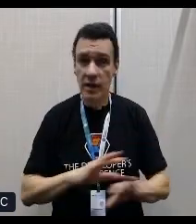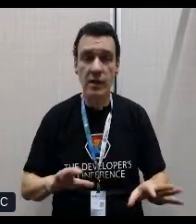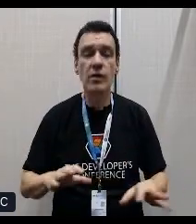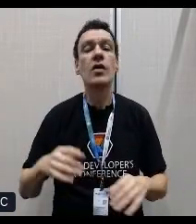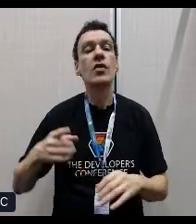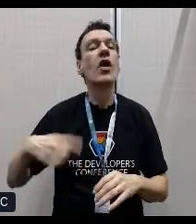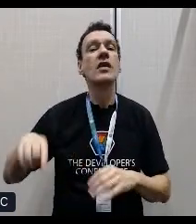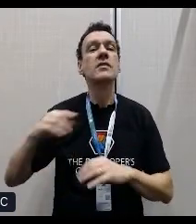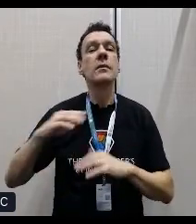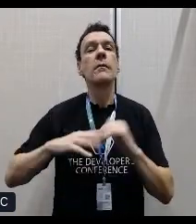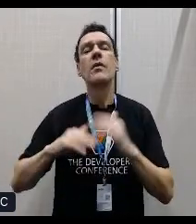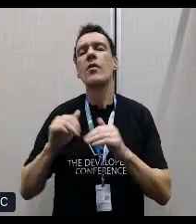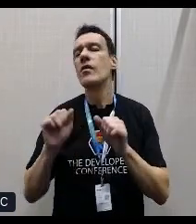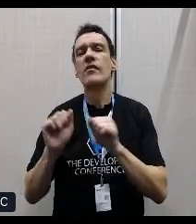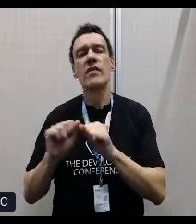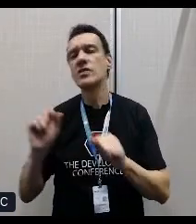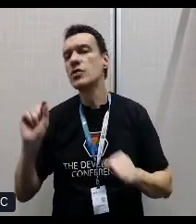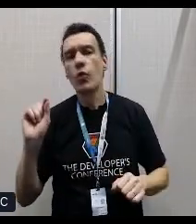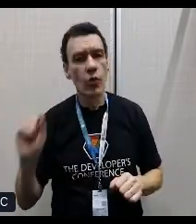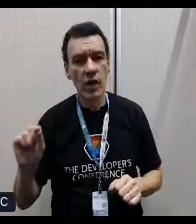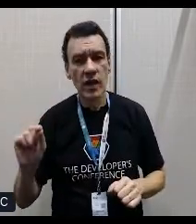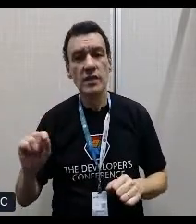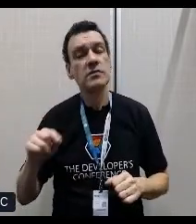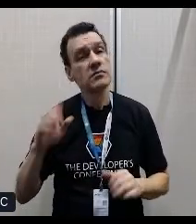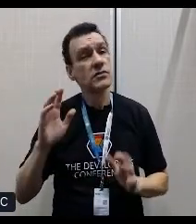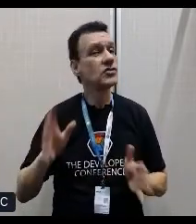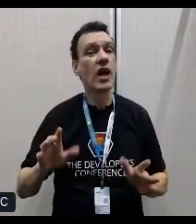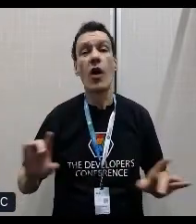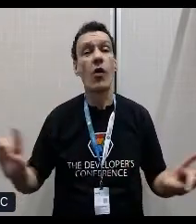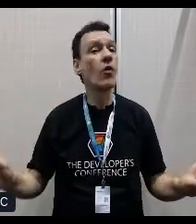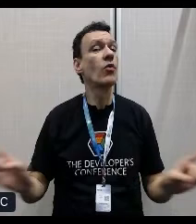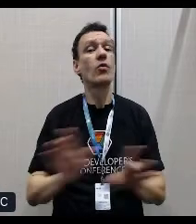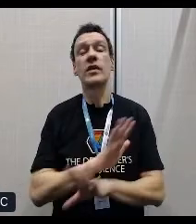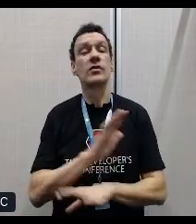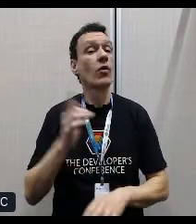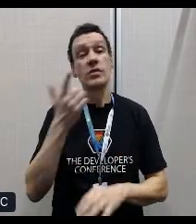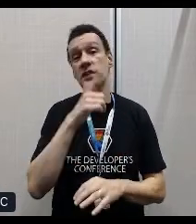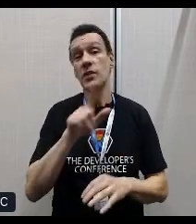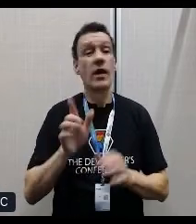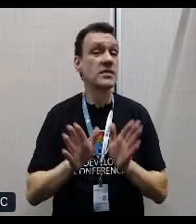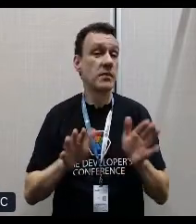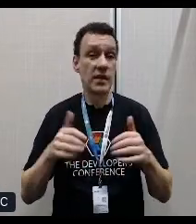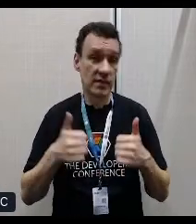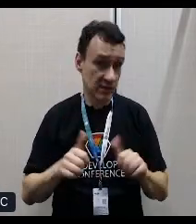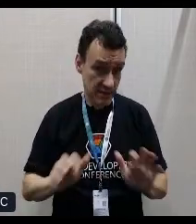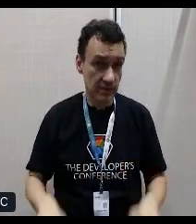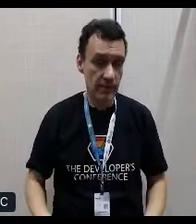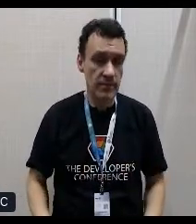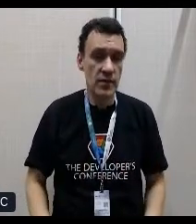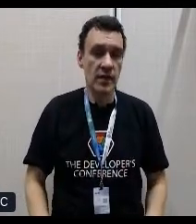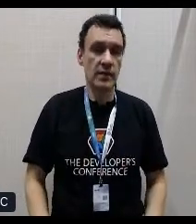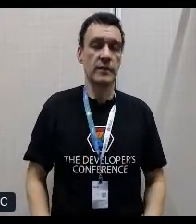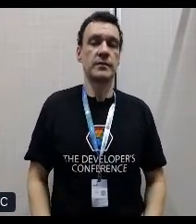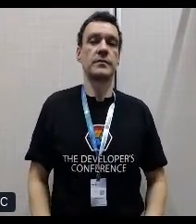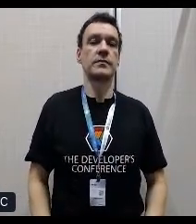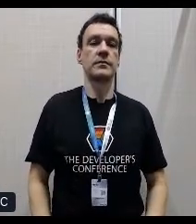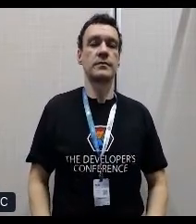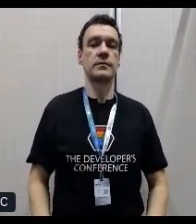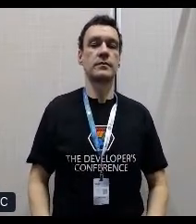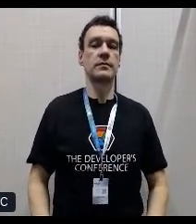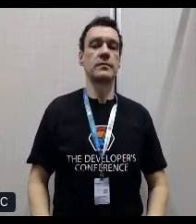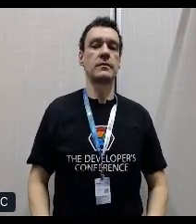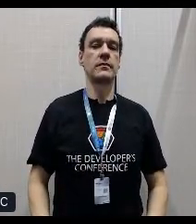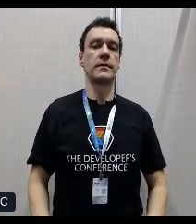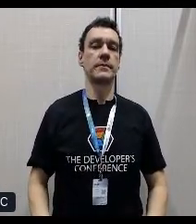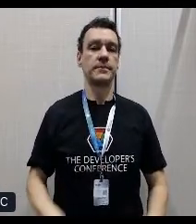o conceito de concluído, é garantir também a acessibilidade. Próximo slide, no título tem Content Maker,